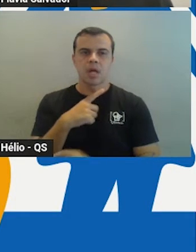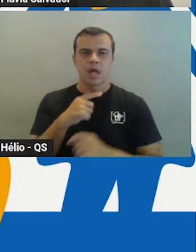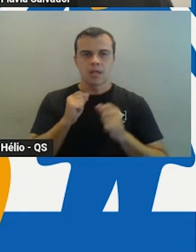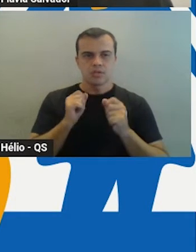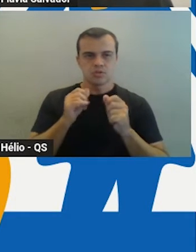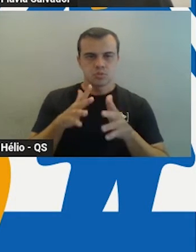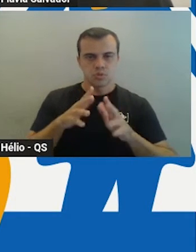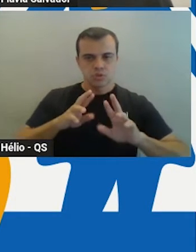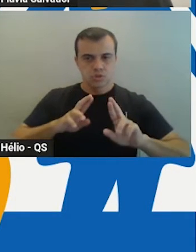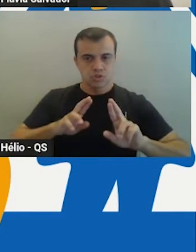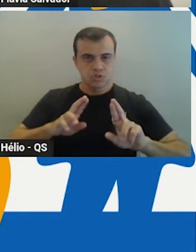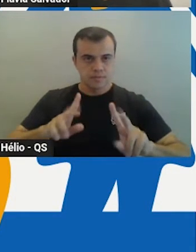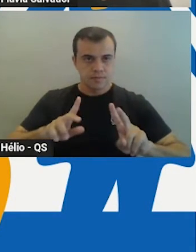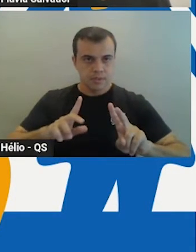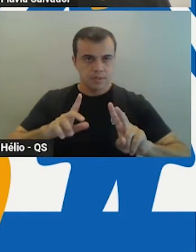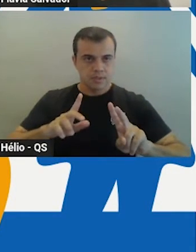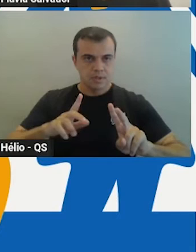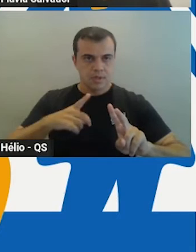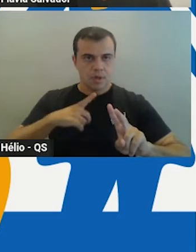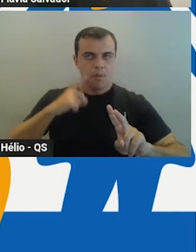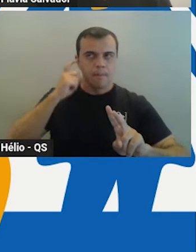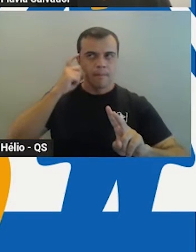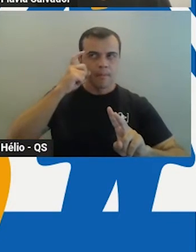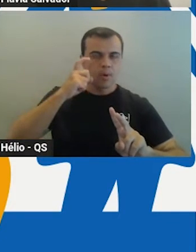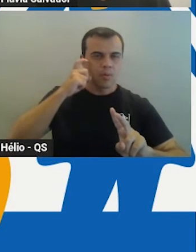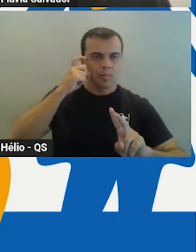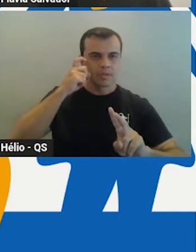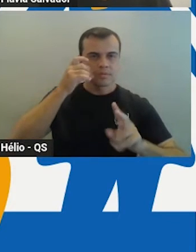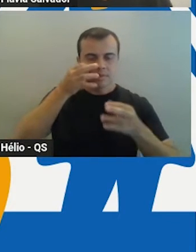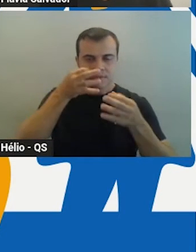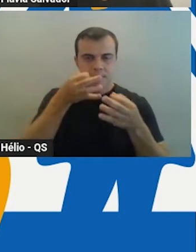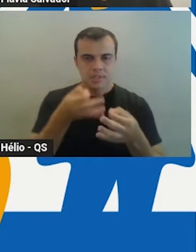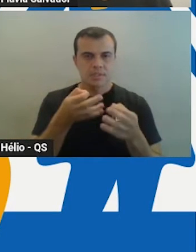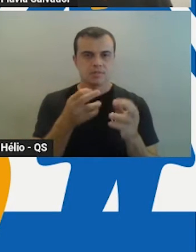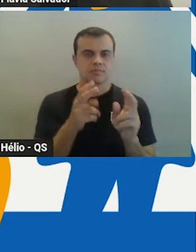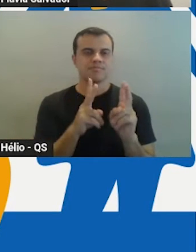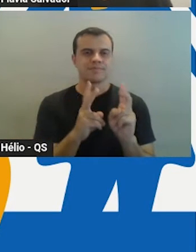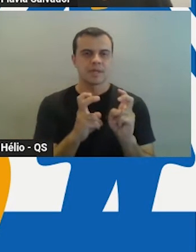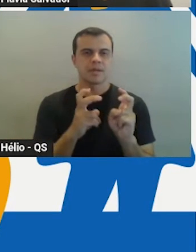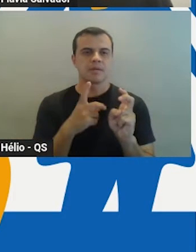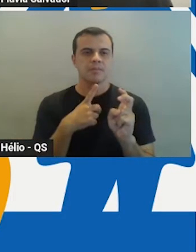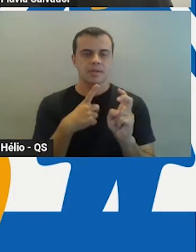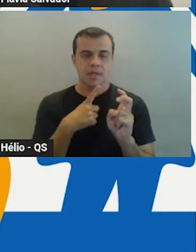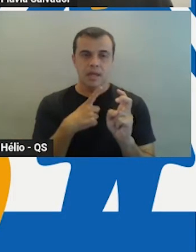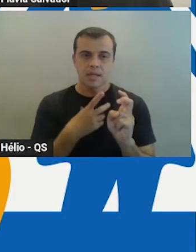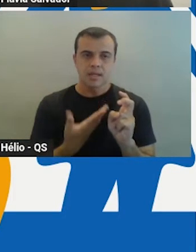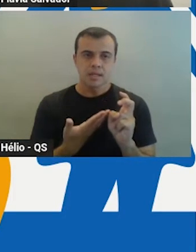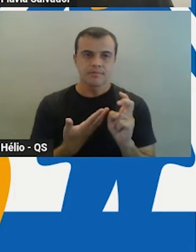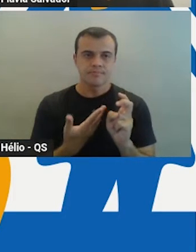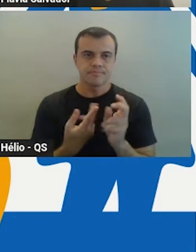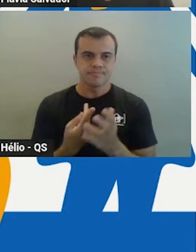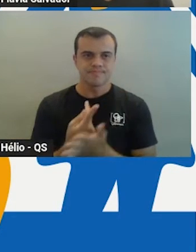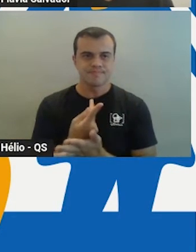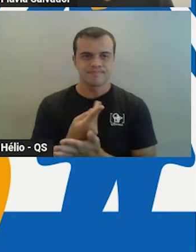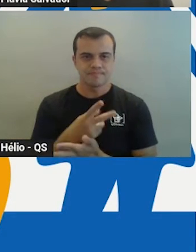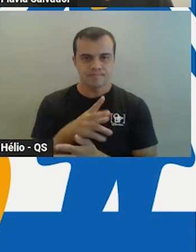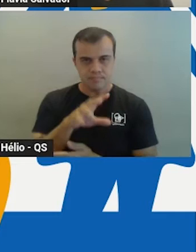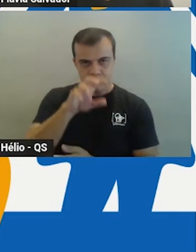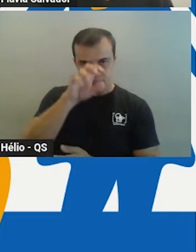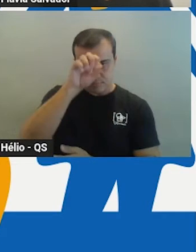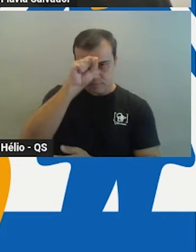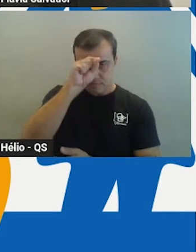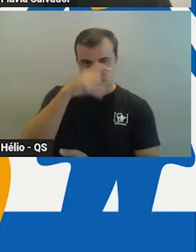atitudes diferentes ou preocupação, atenção sobre aquele assunto é fixado como